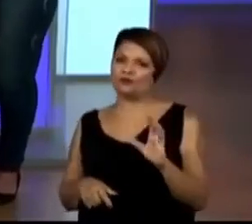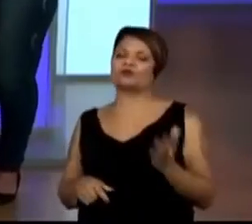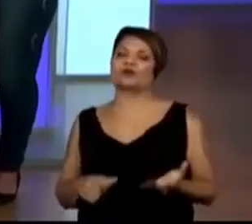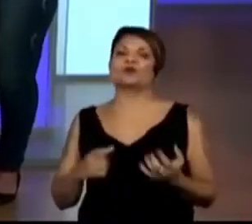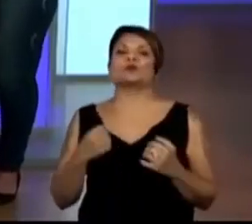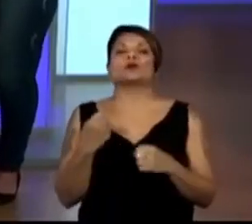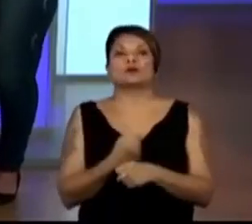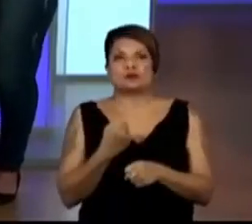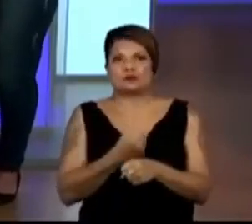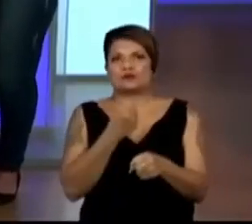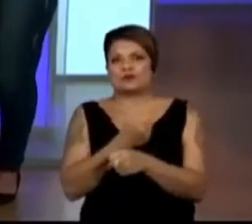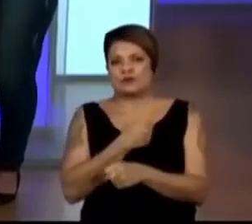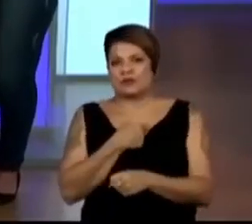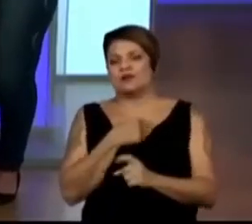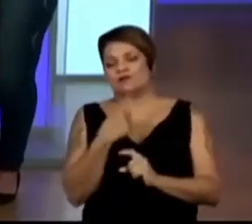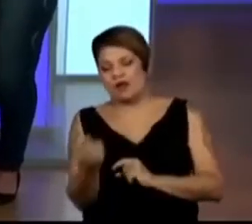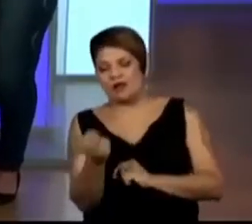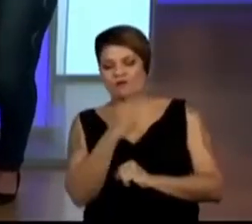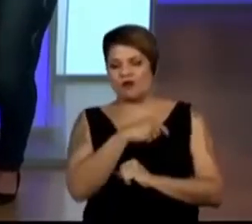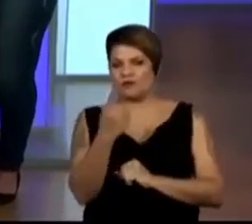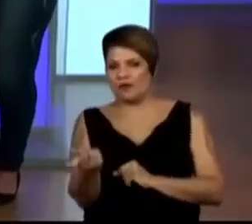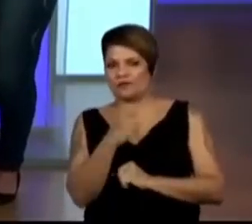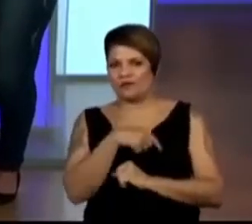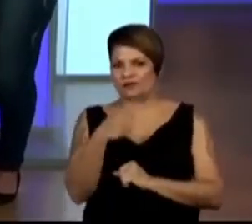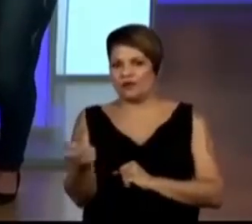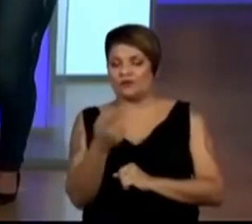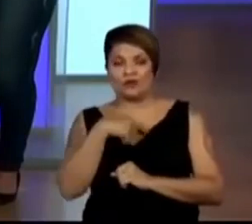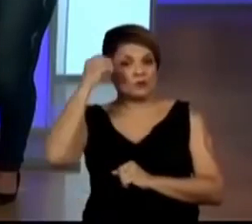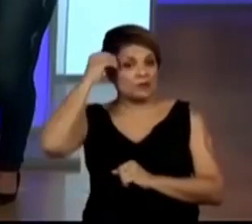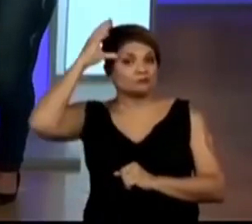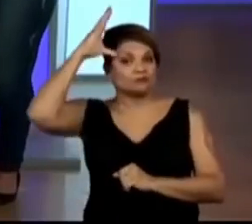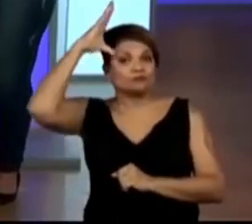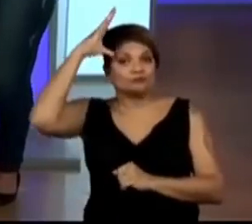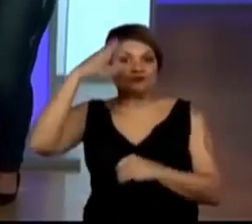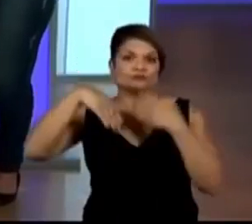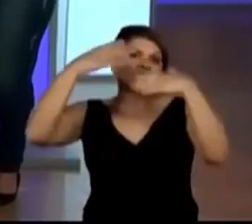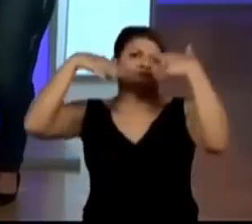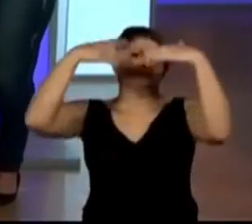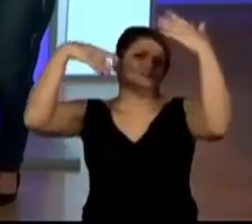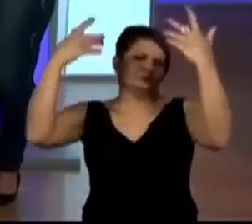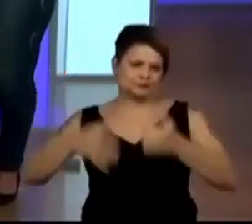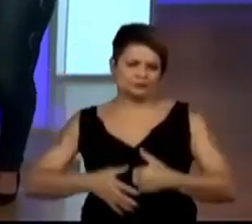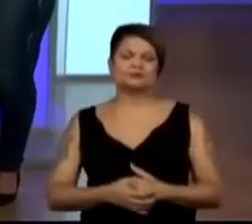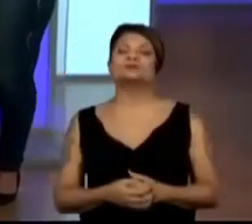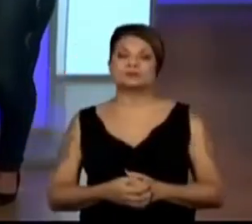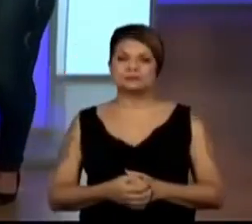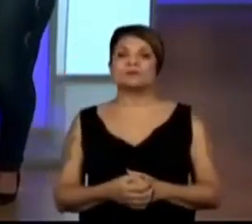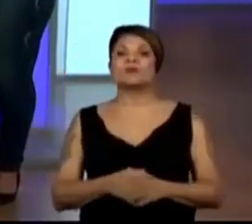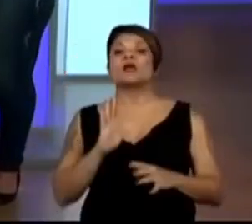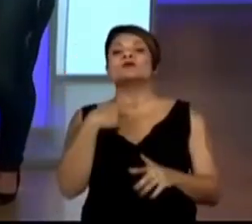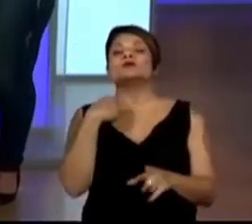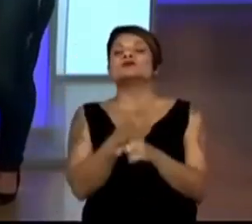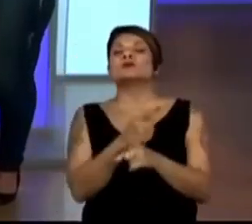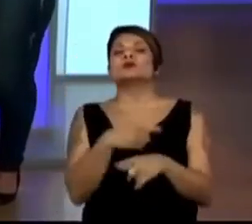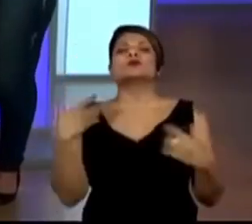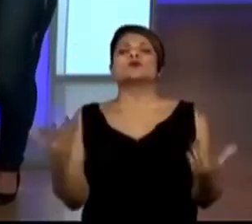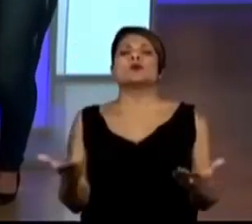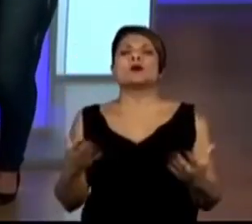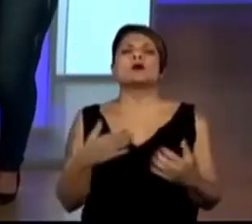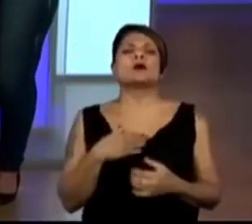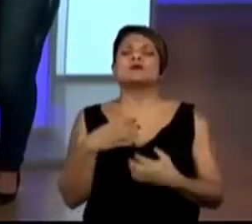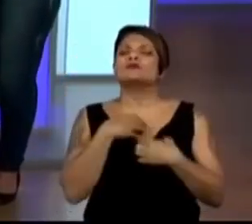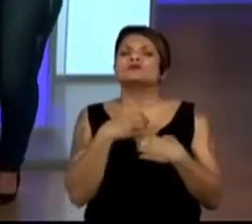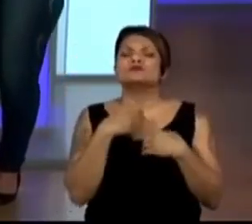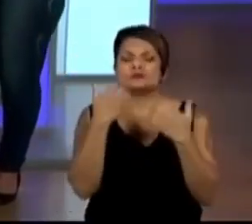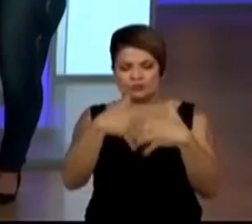construção do aprender é isso, vai, volta, volta com um desafio diferente. Mas vamos lá, vamos descobrir qual é a situação, em que vai acontecer